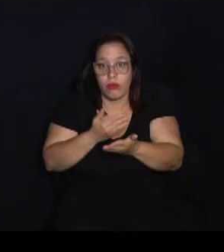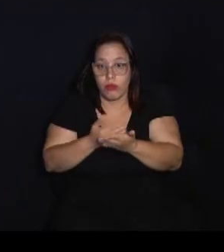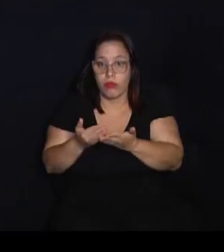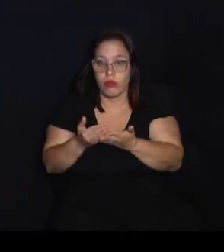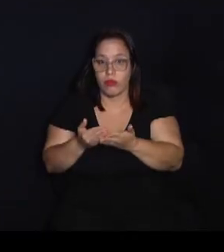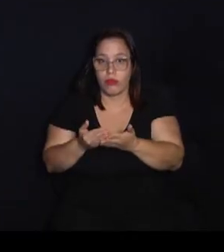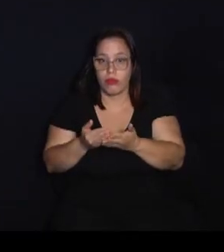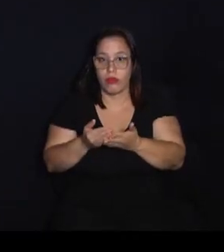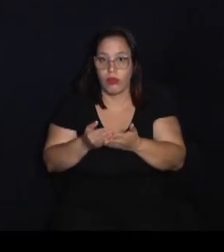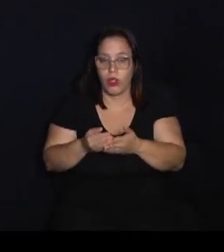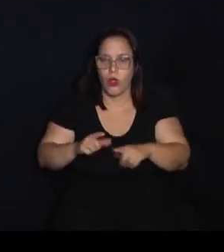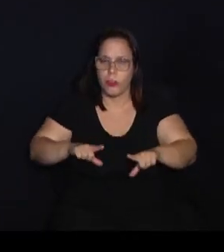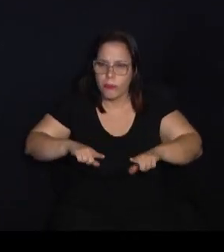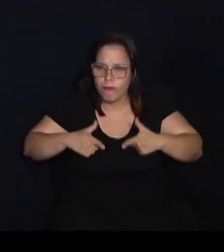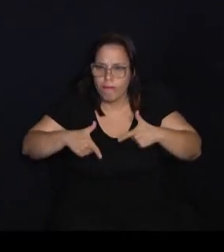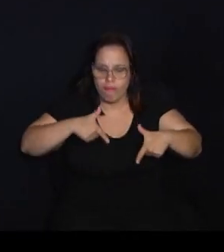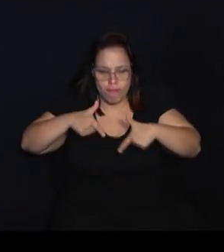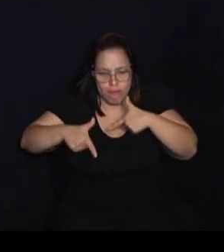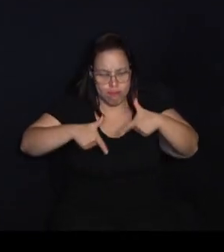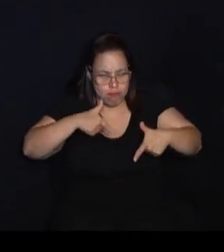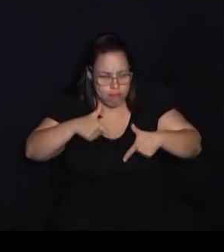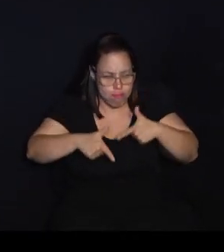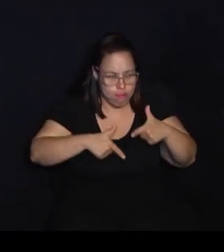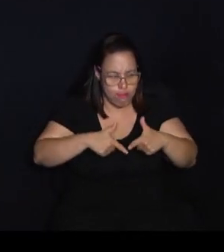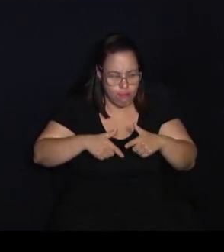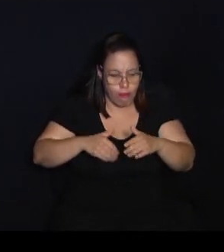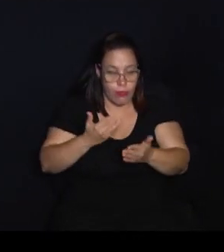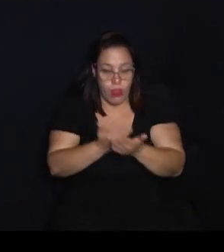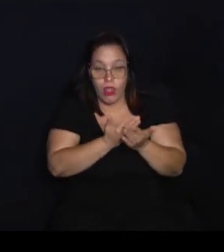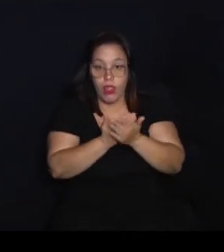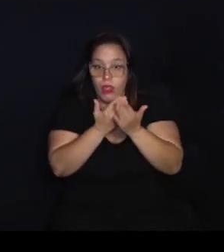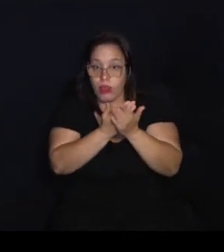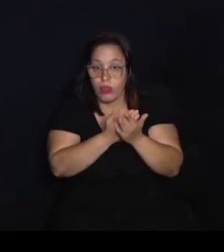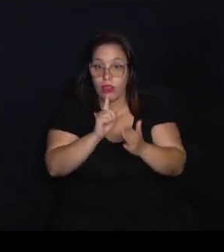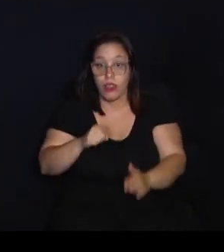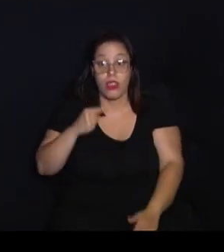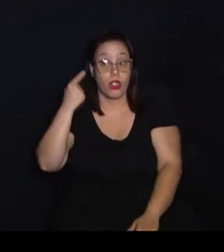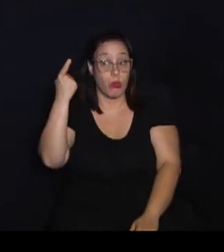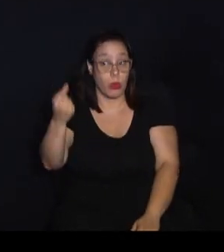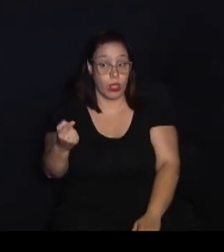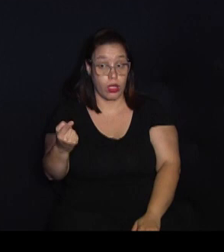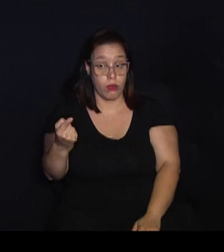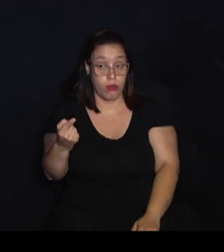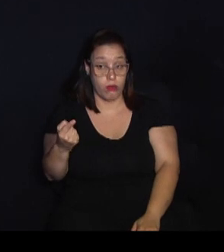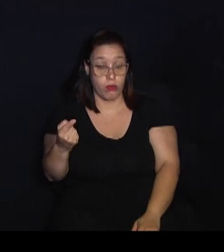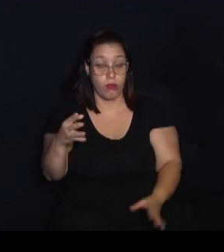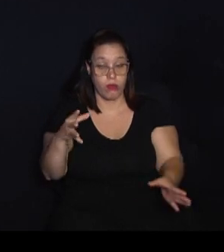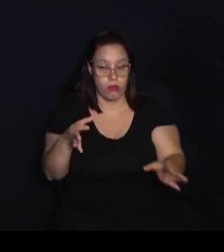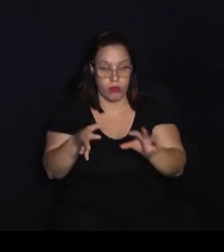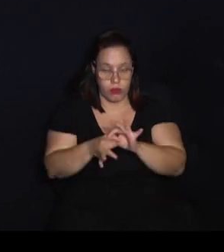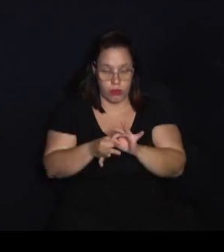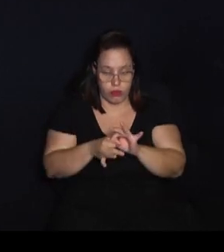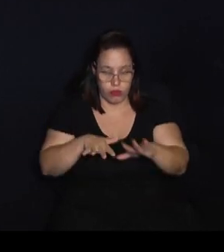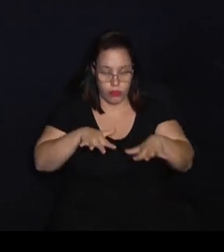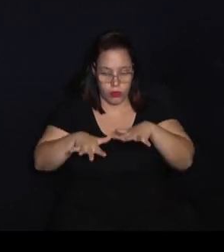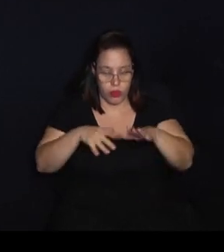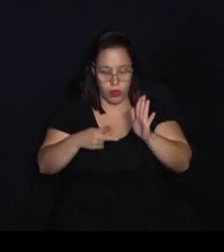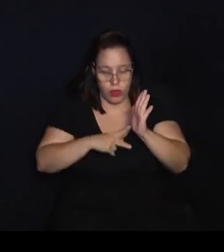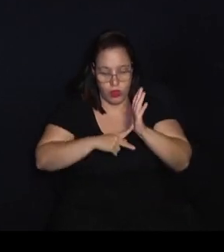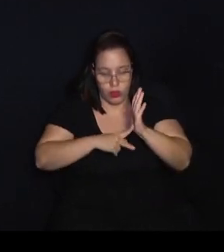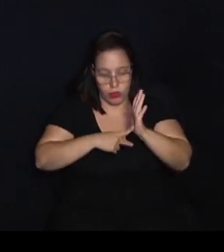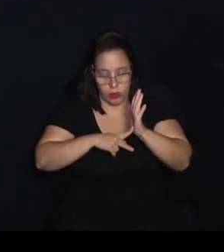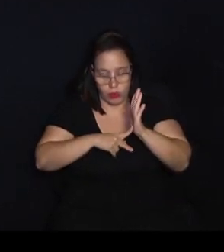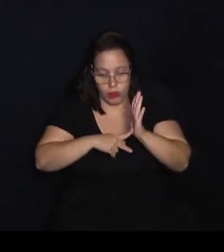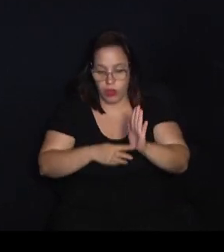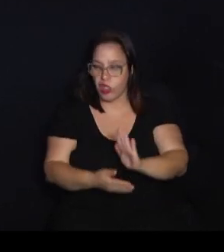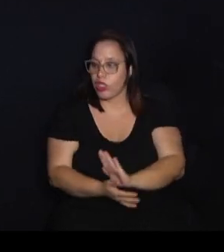na militância do movimento estudantil secundarista e depois passou a integrar o movimento sindical da